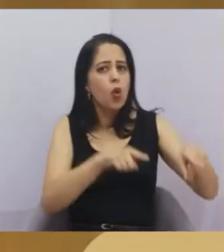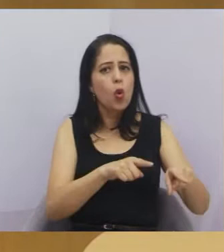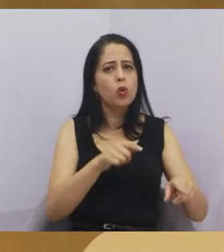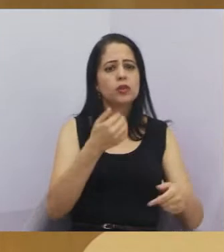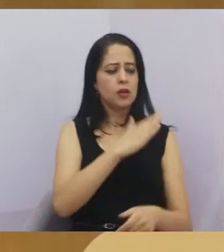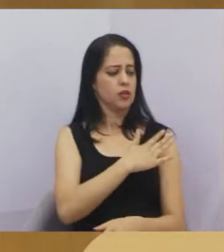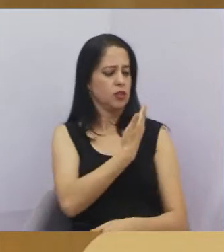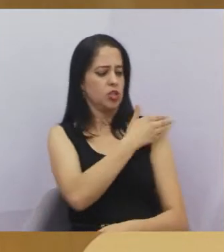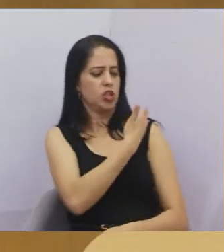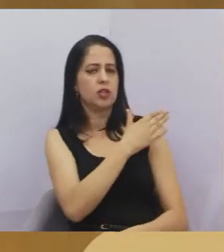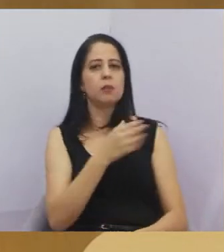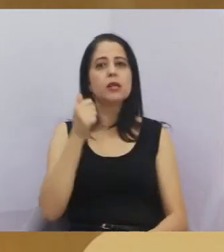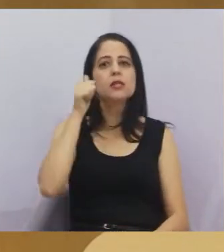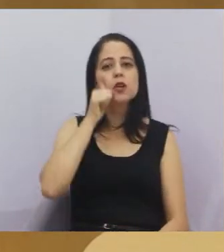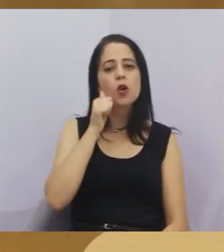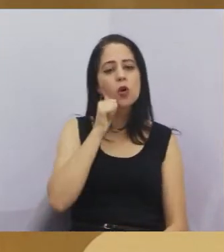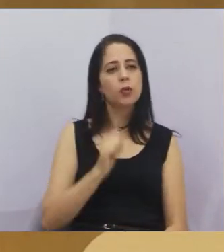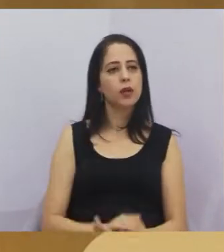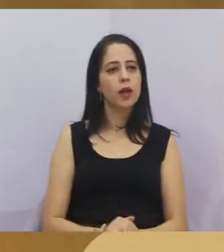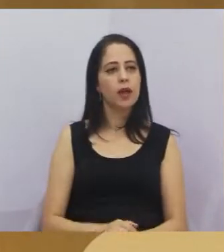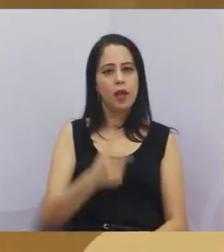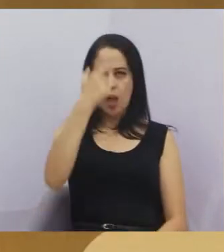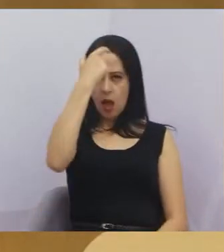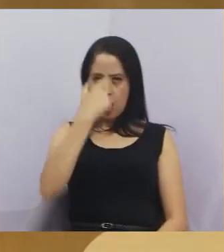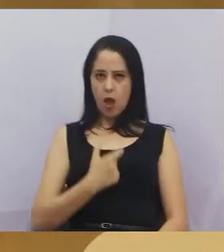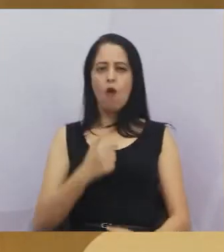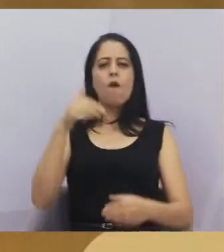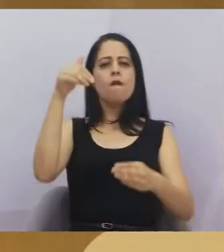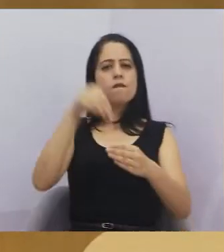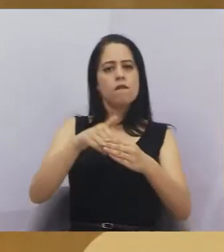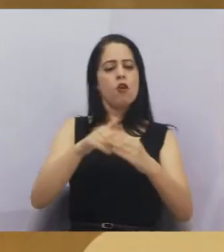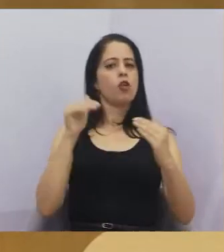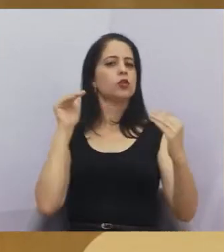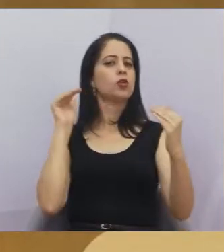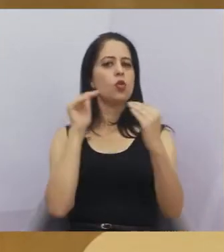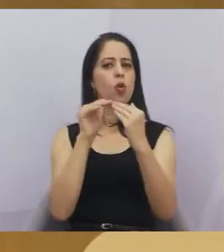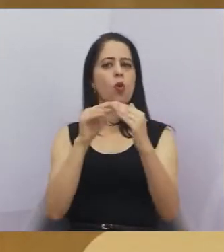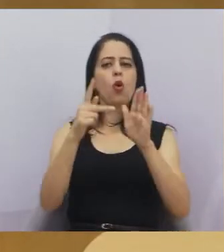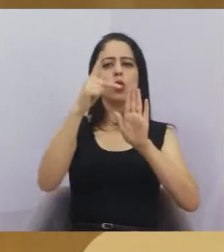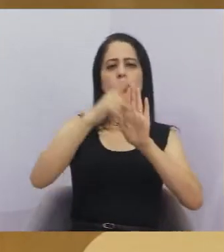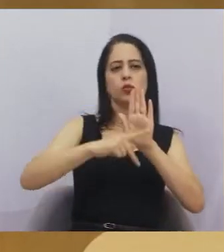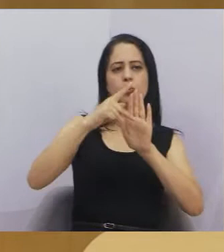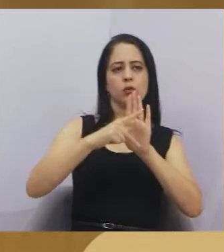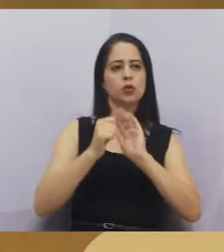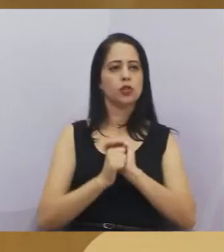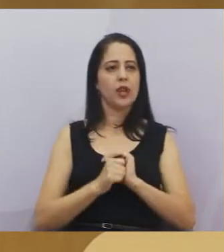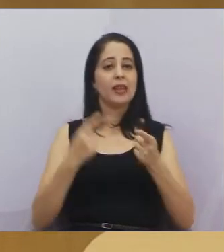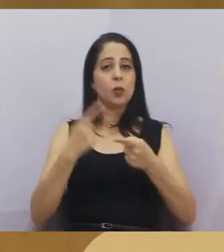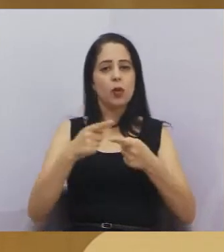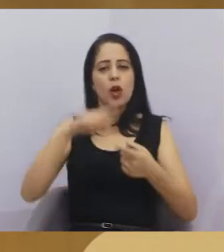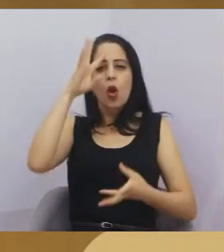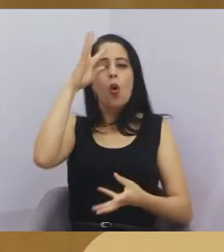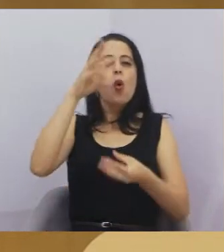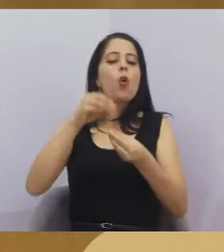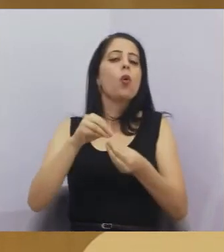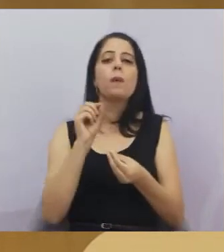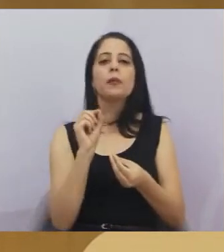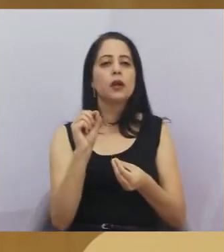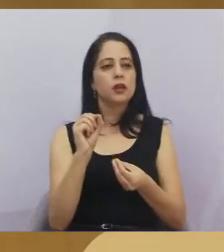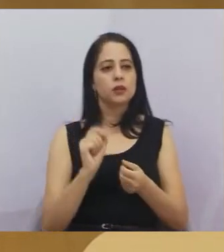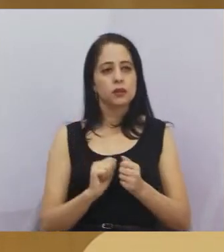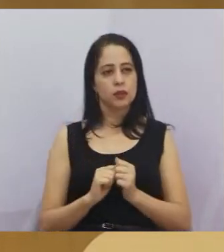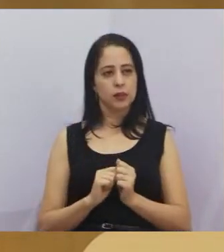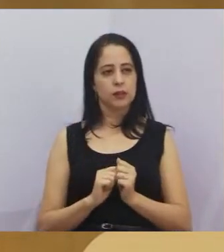é nesse sentido que eu vou votar favorável a esse projeto, porque entendo que